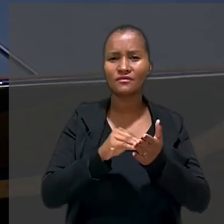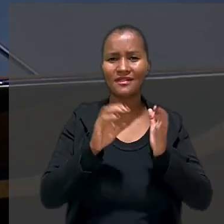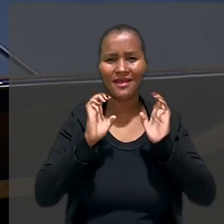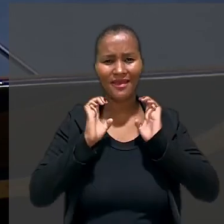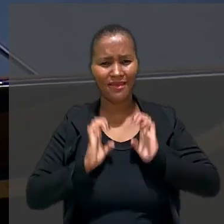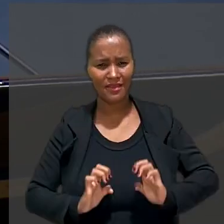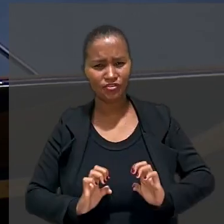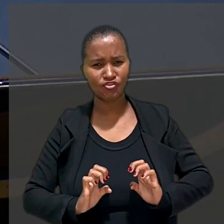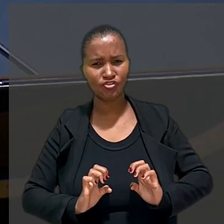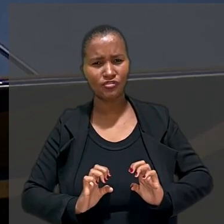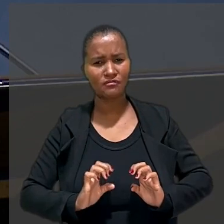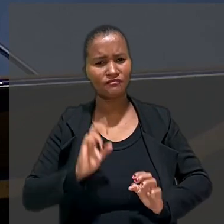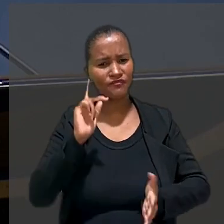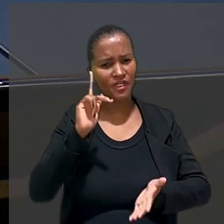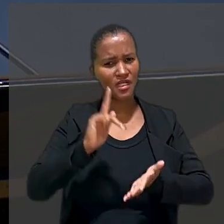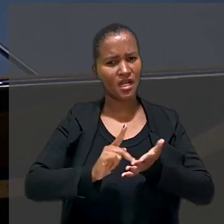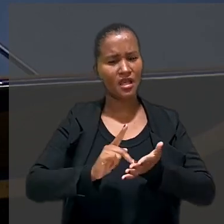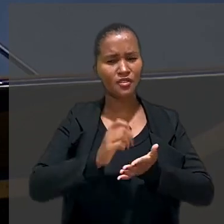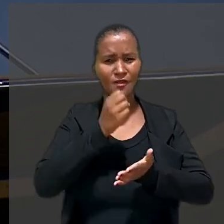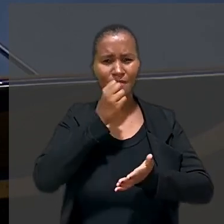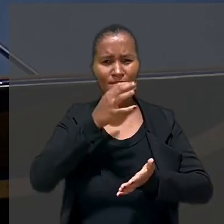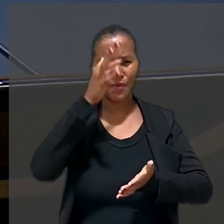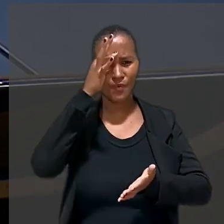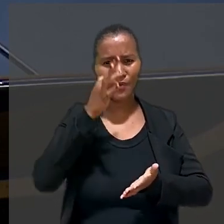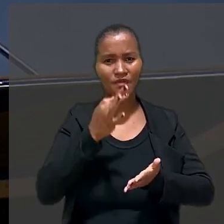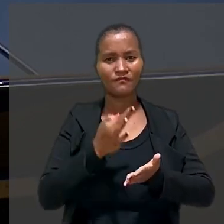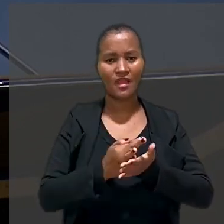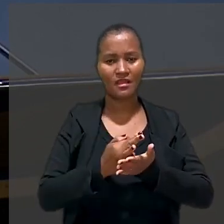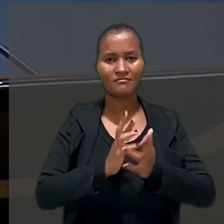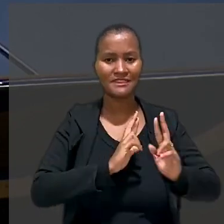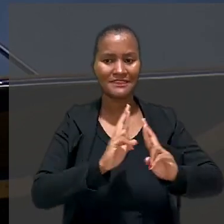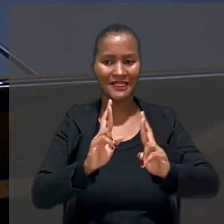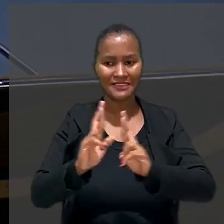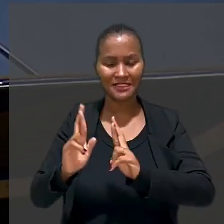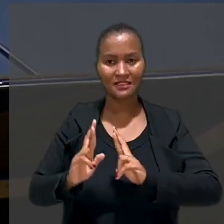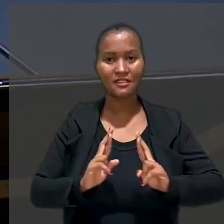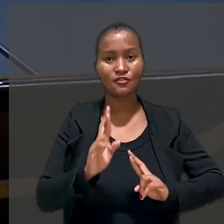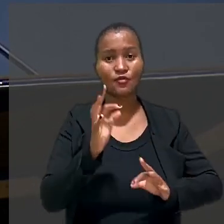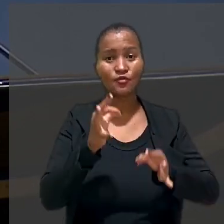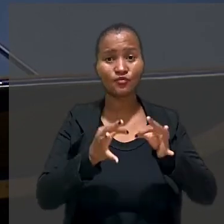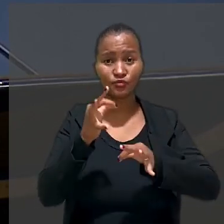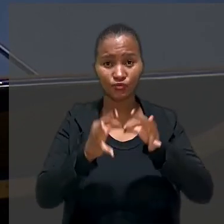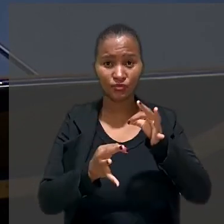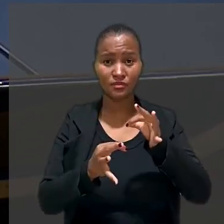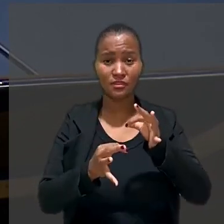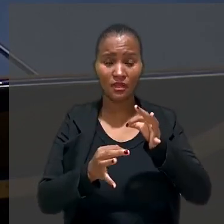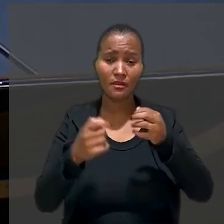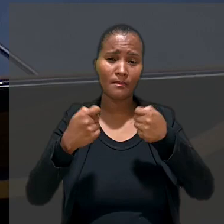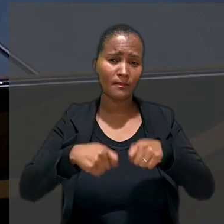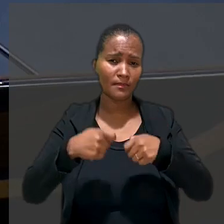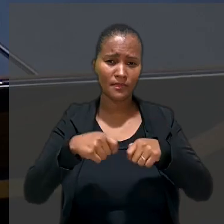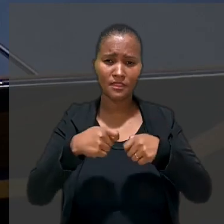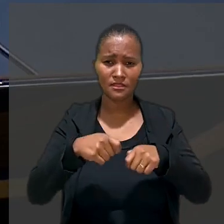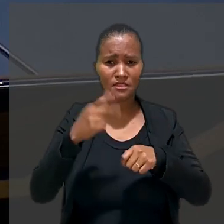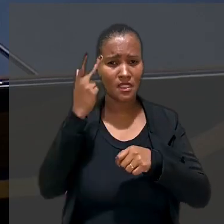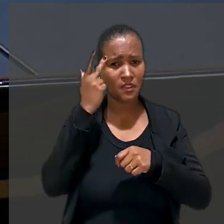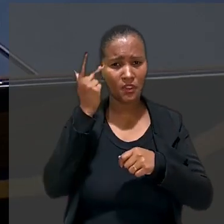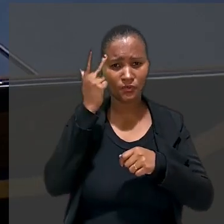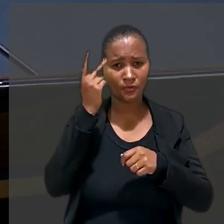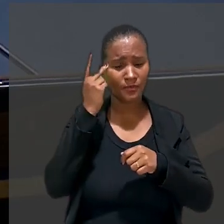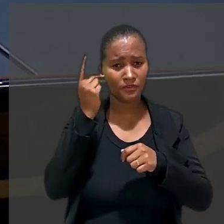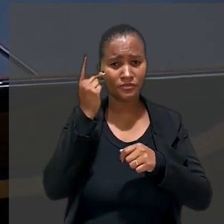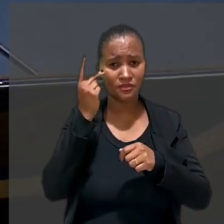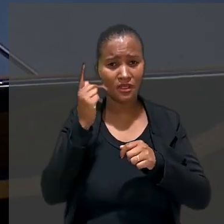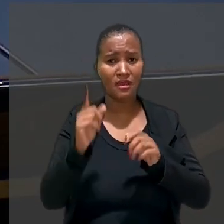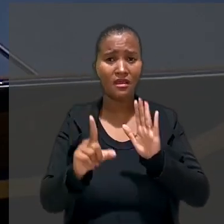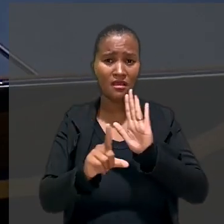ausência de ética, de lealdade, de boa-fé nessas relações jurídicas, há que prevalecer,